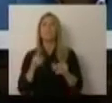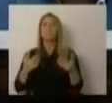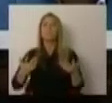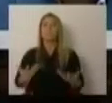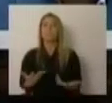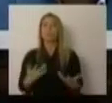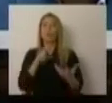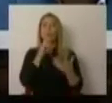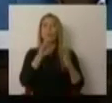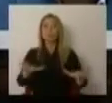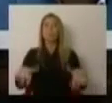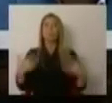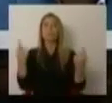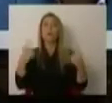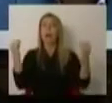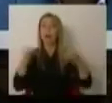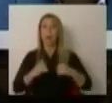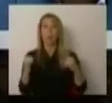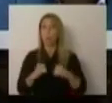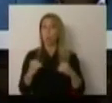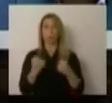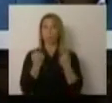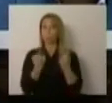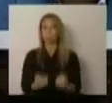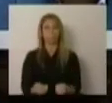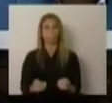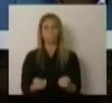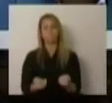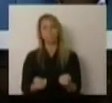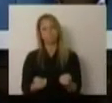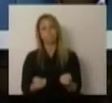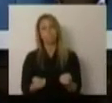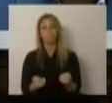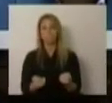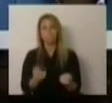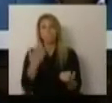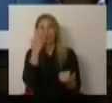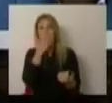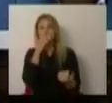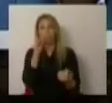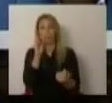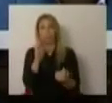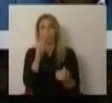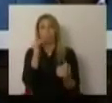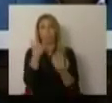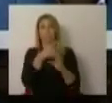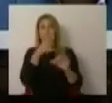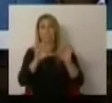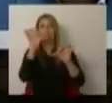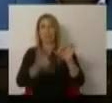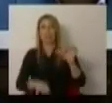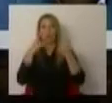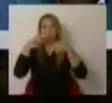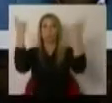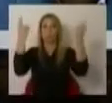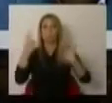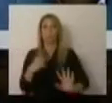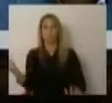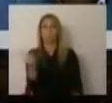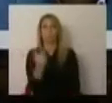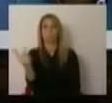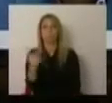a possibilidade de um não acordo, pelo menos se atentarmos às várias declarações públicas de ambos os lados que têm sido